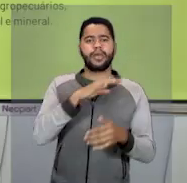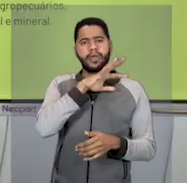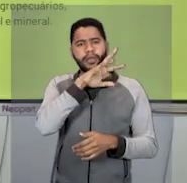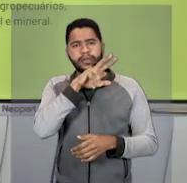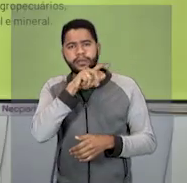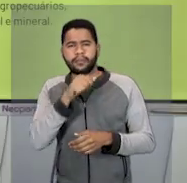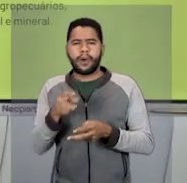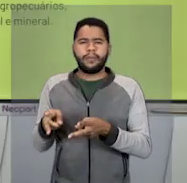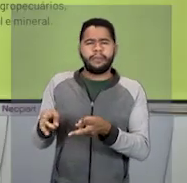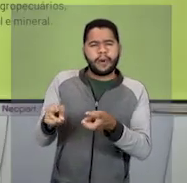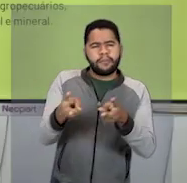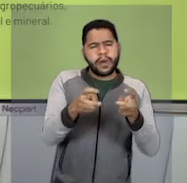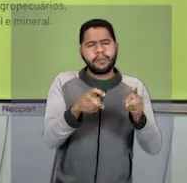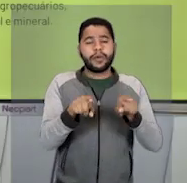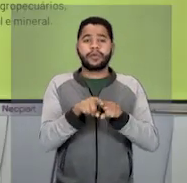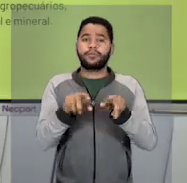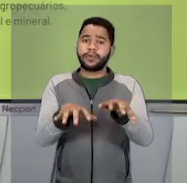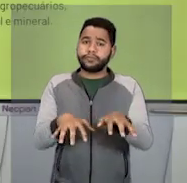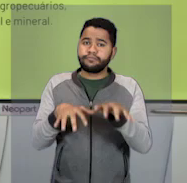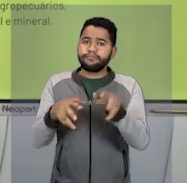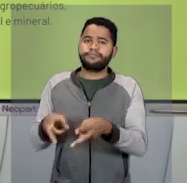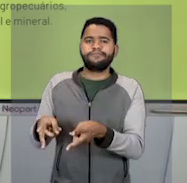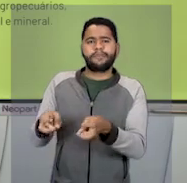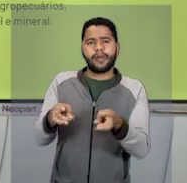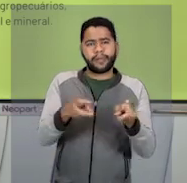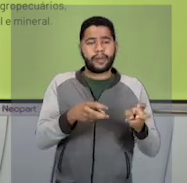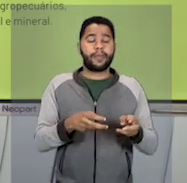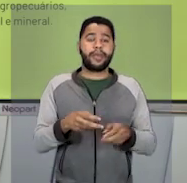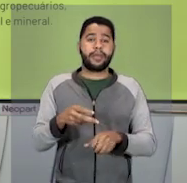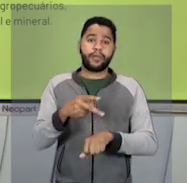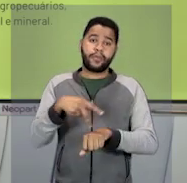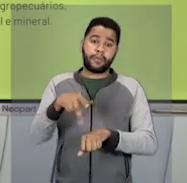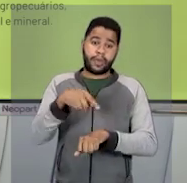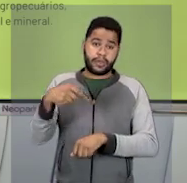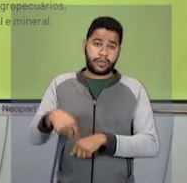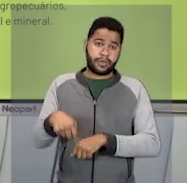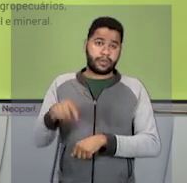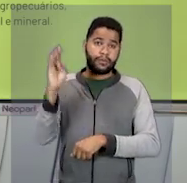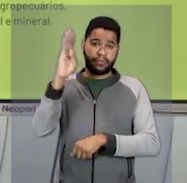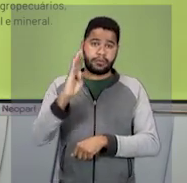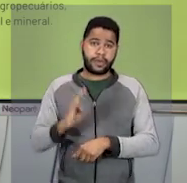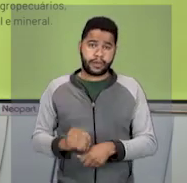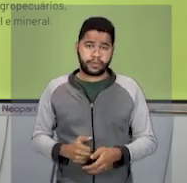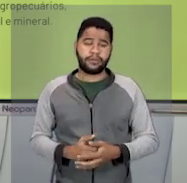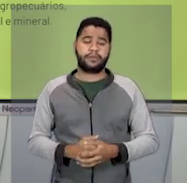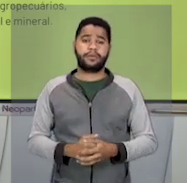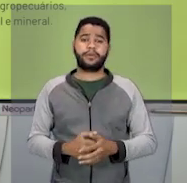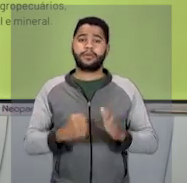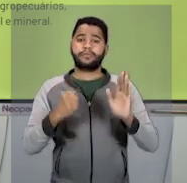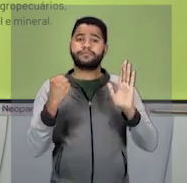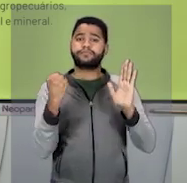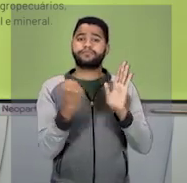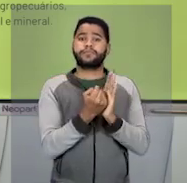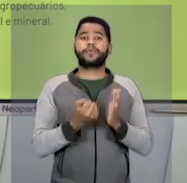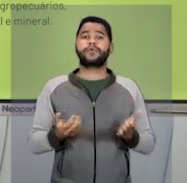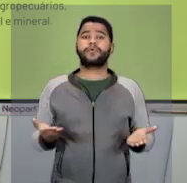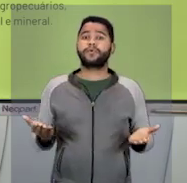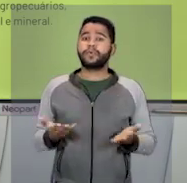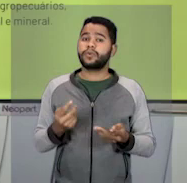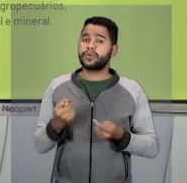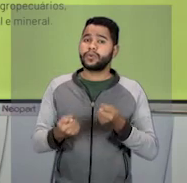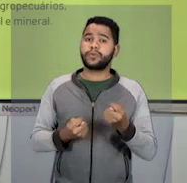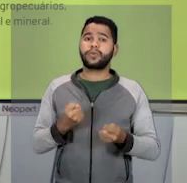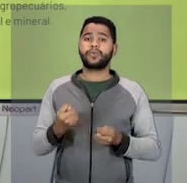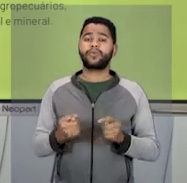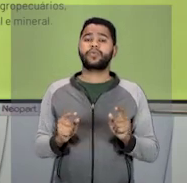uma marca, principalmente você pode pegar o próprio país, o nosso país, o Brasil, né? A marca do país hoje,